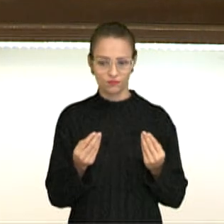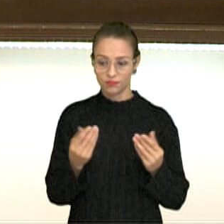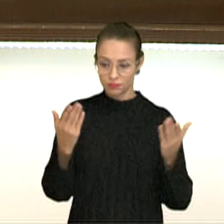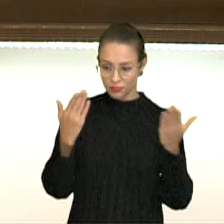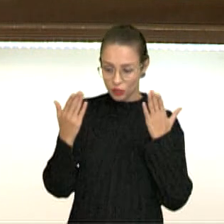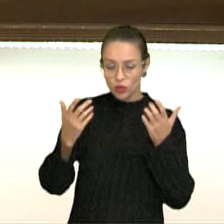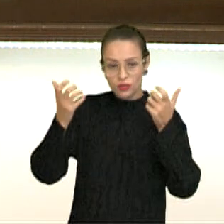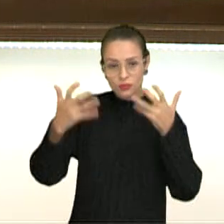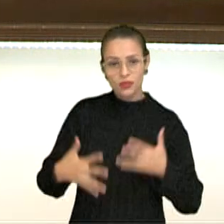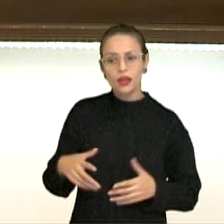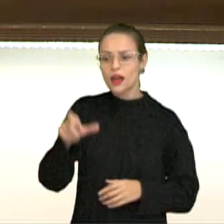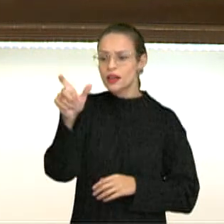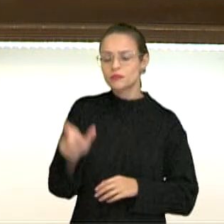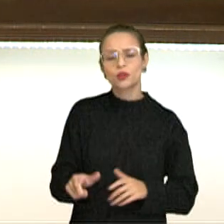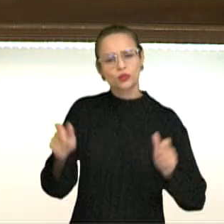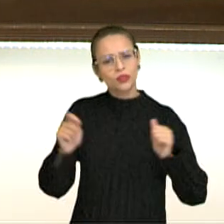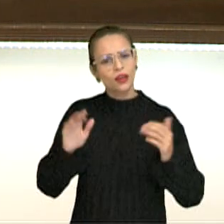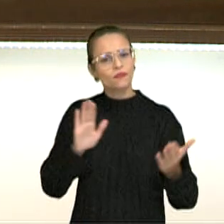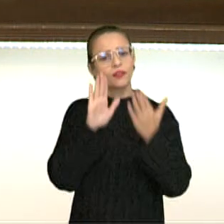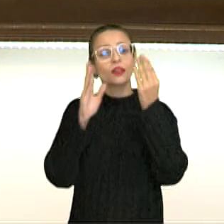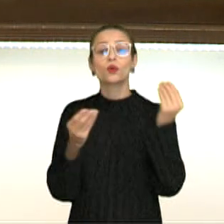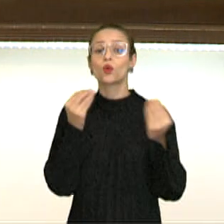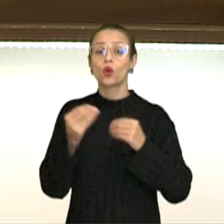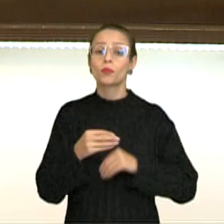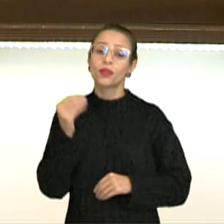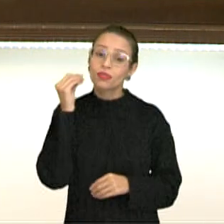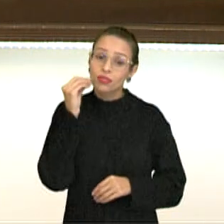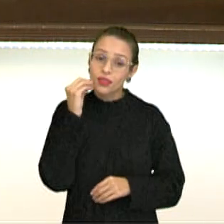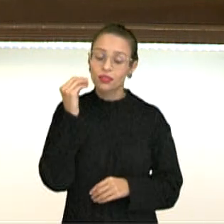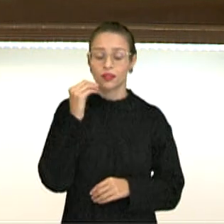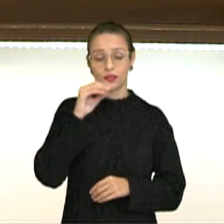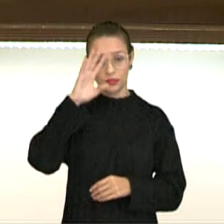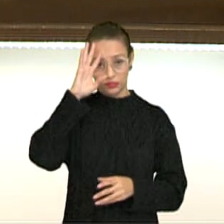psicólogas dizem que as pessoas podem enfrentar isso? É tentar